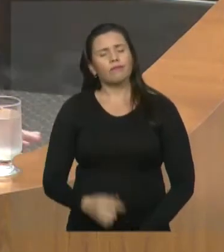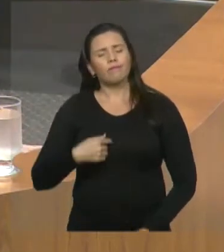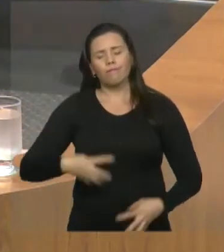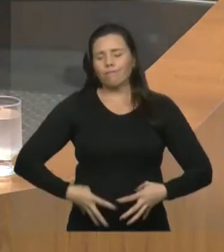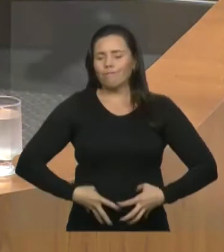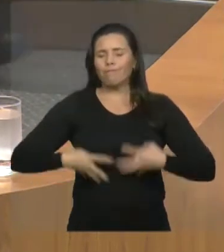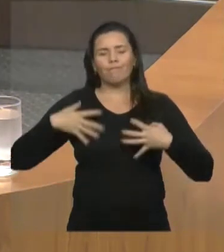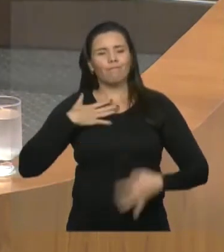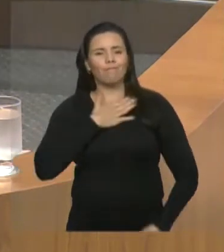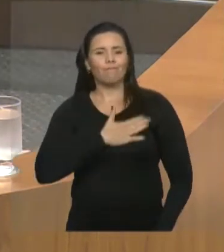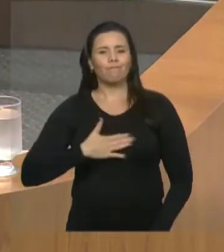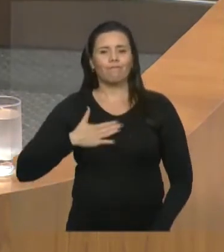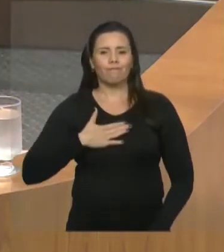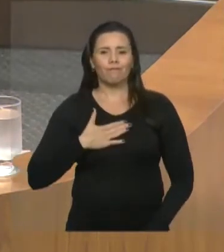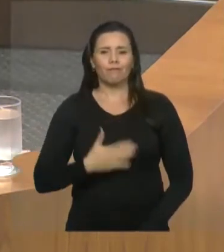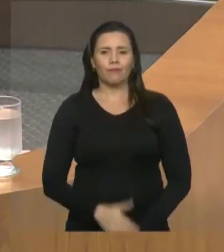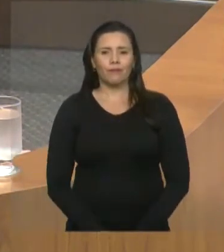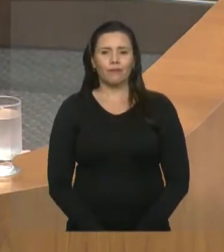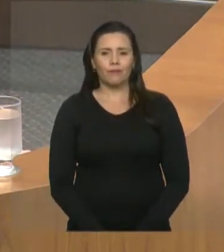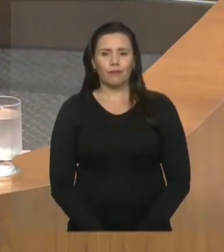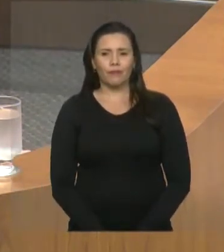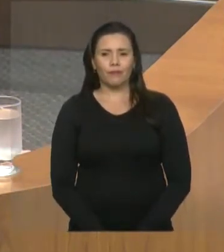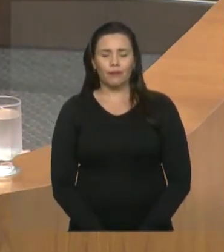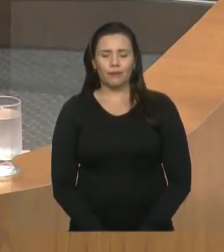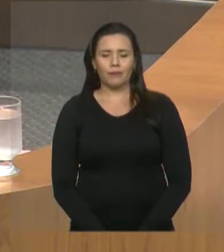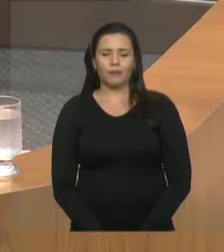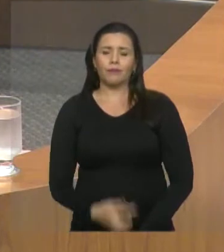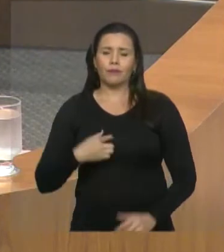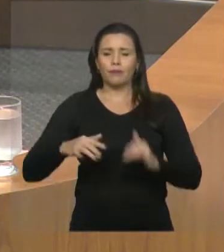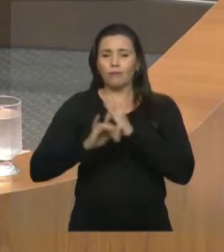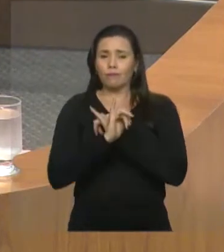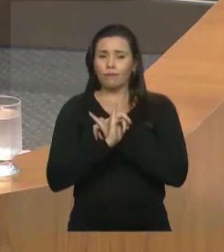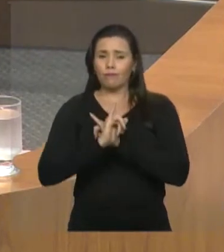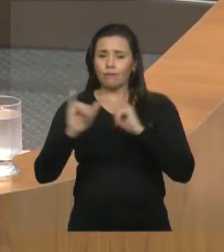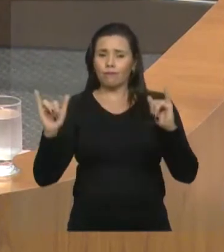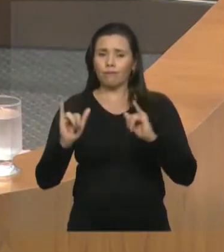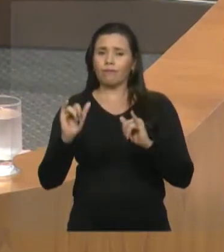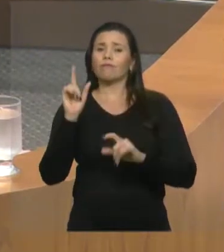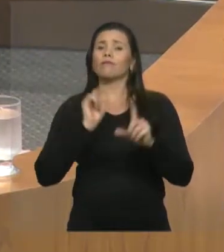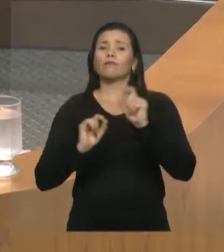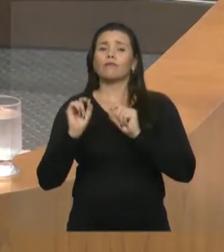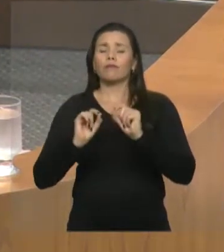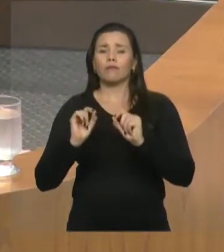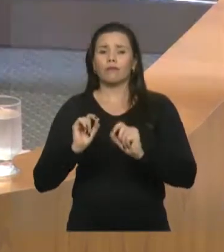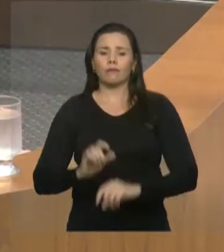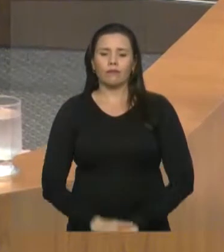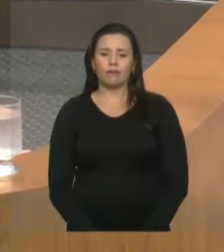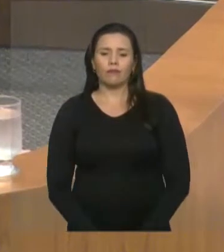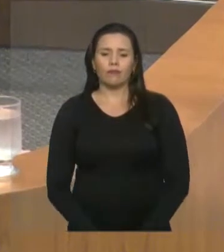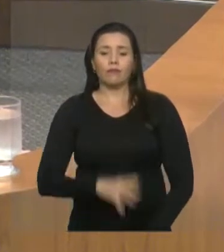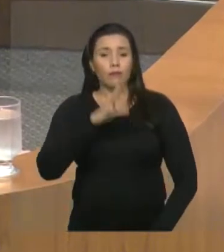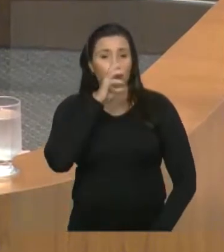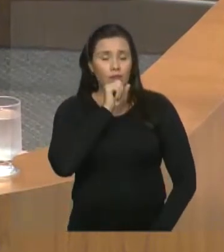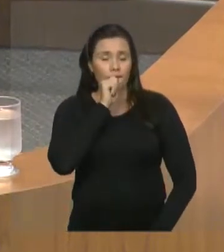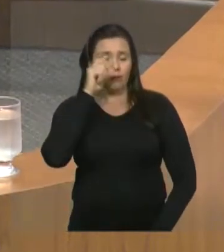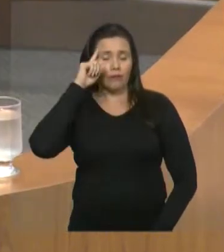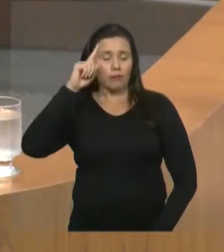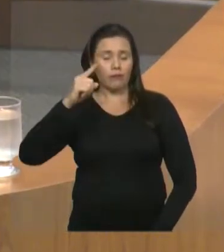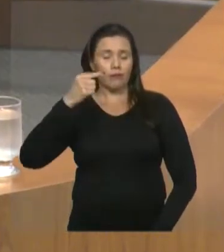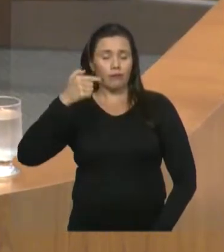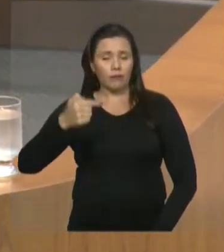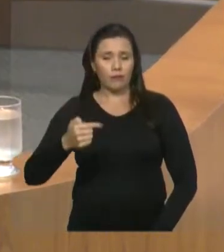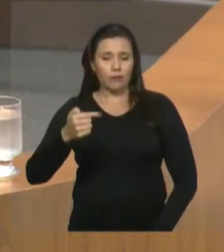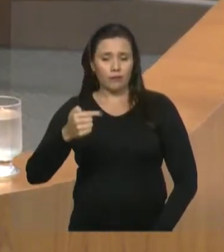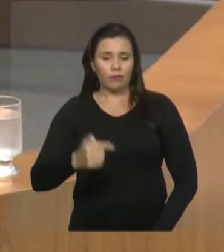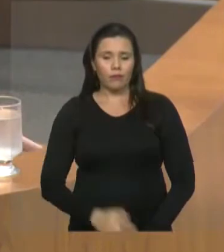anunciar um evento que nós vamos fazer agora no próximo sábado, dia 7,